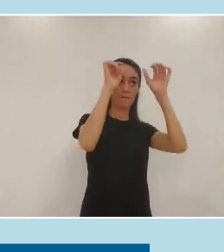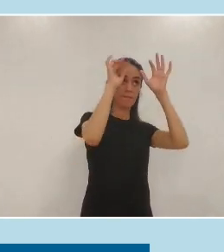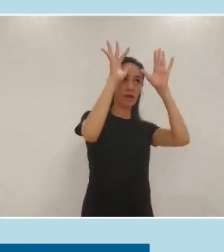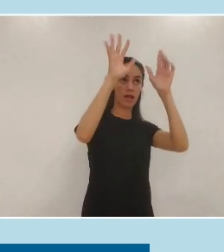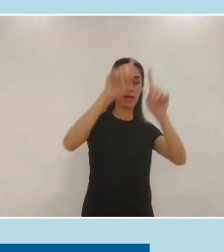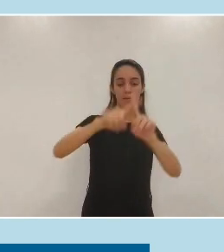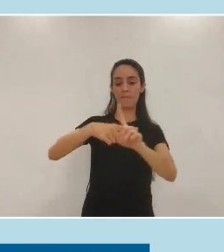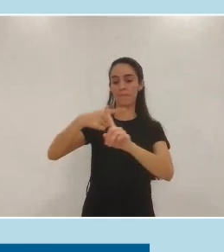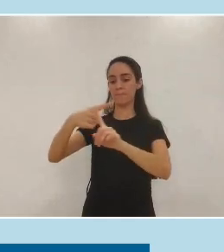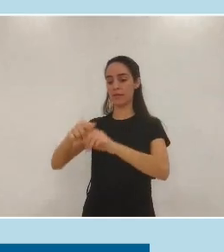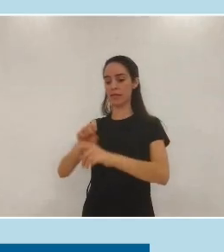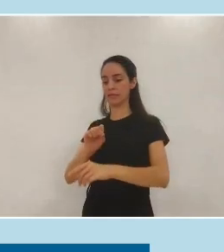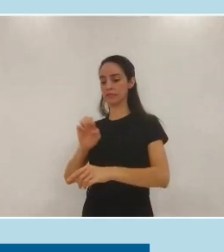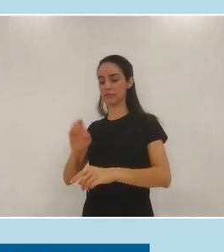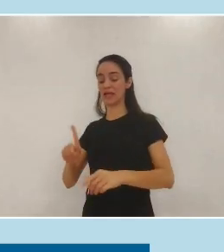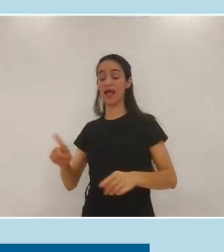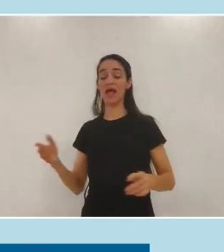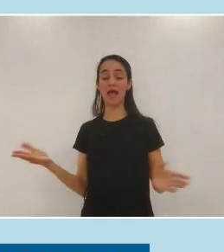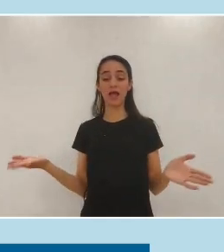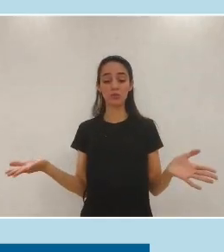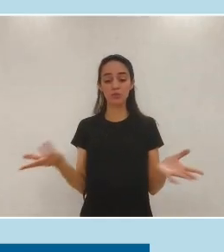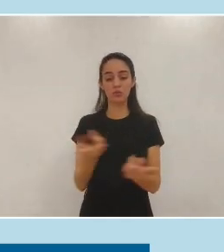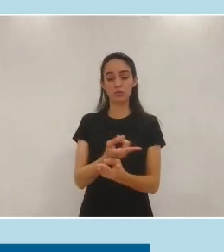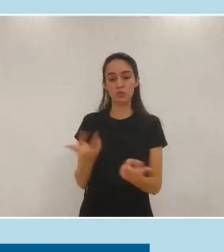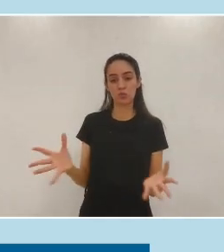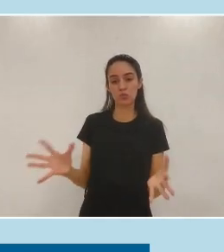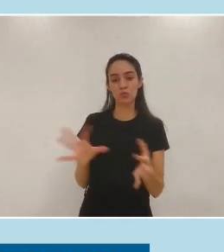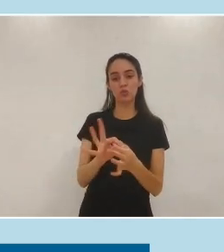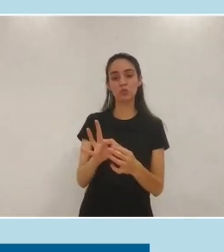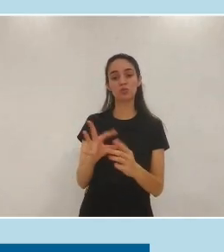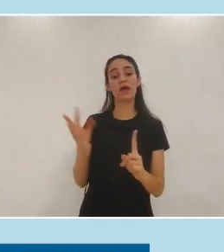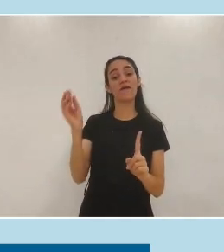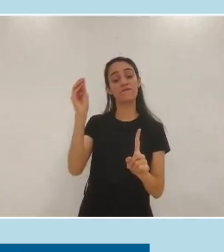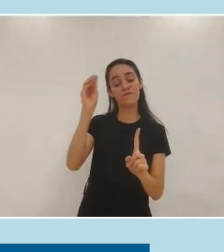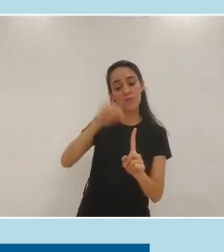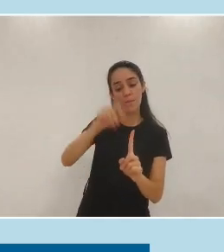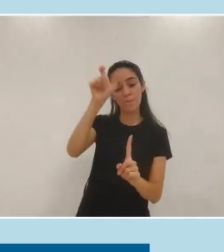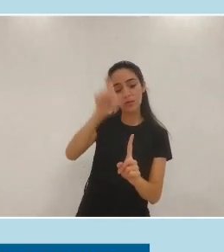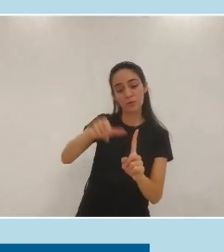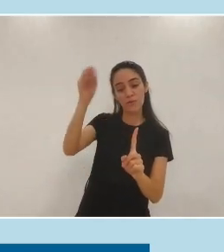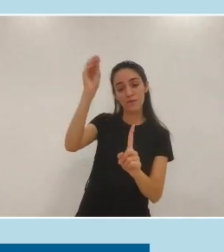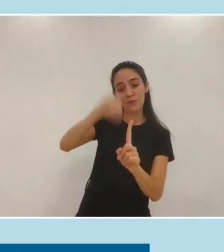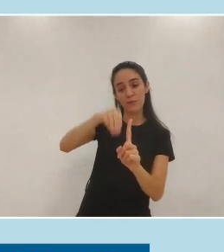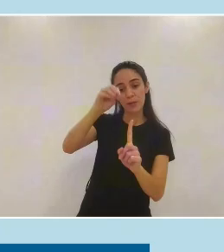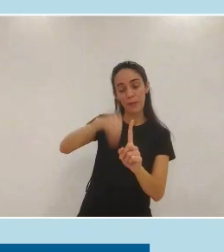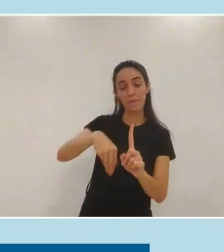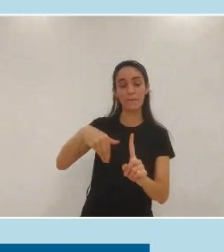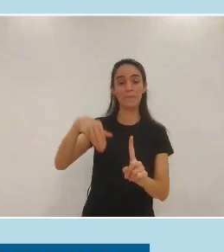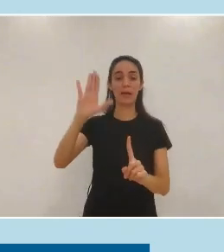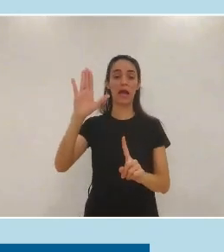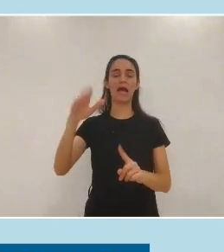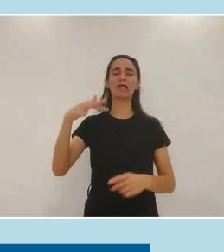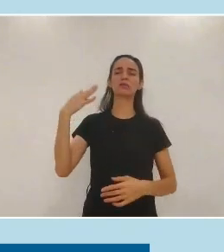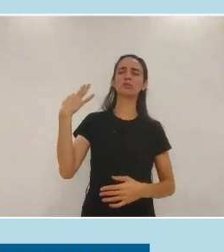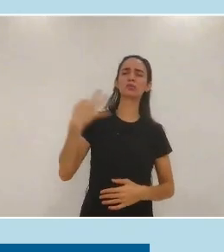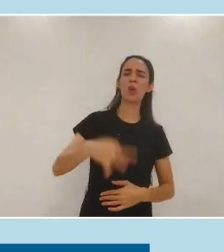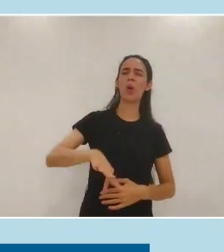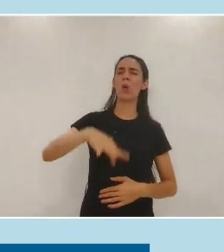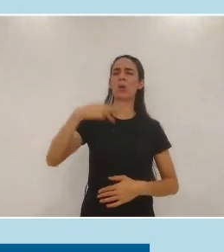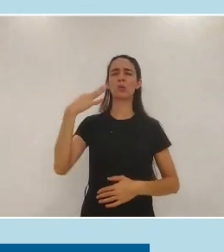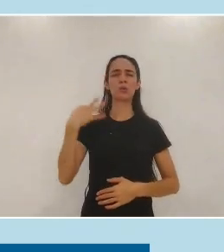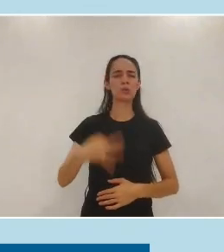mais vulnerabilidade nessa pessoa, como, por exemplo, a dor crônica, uma